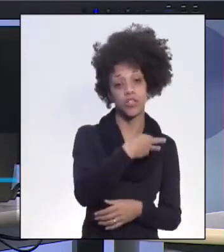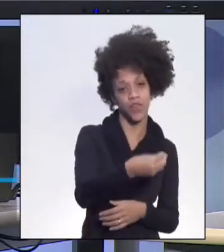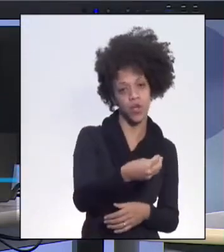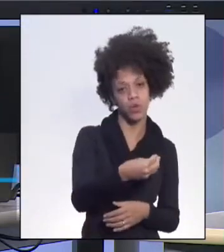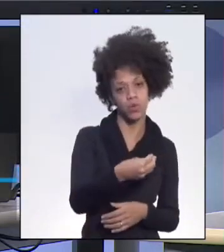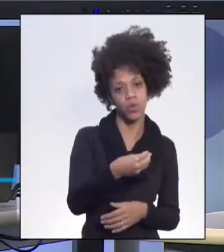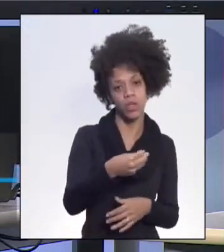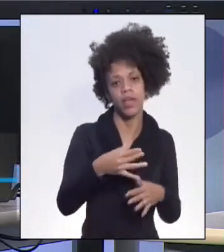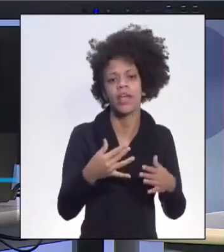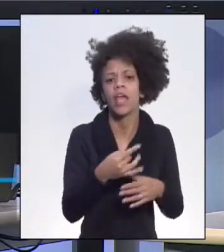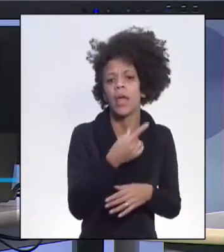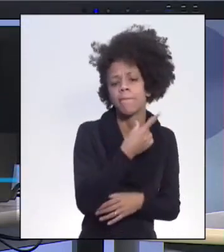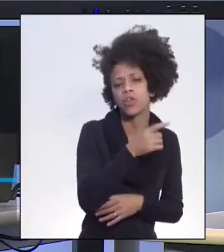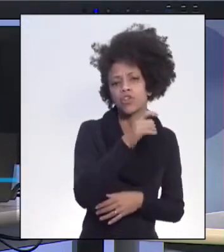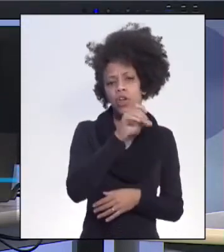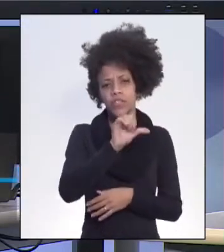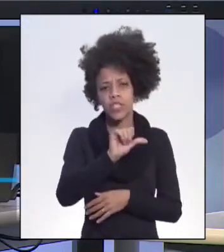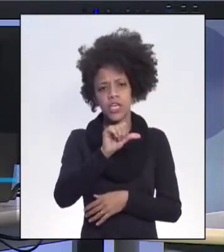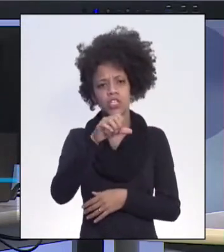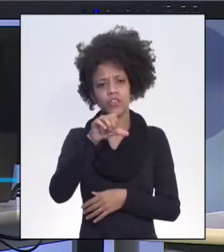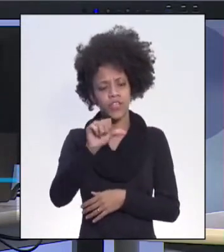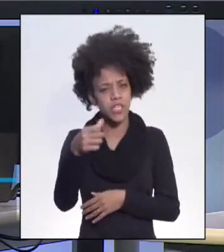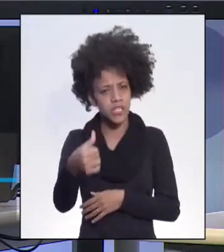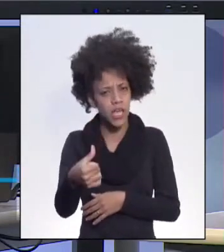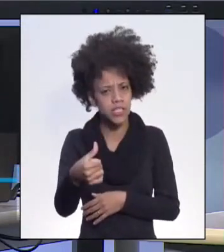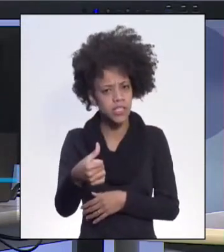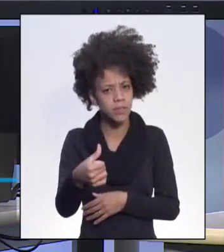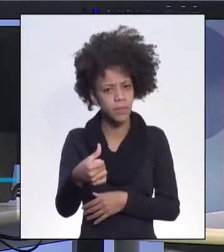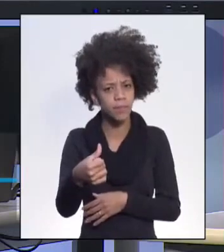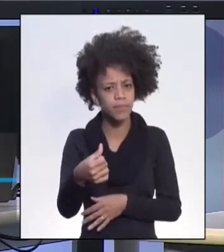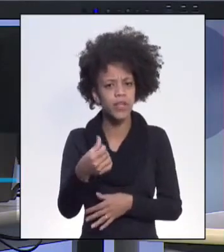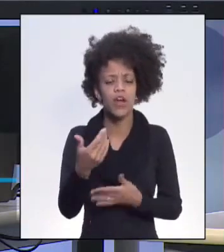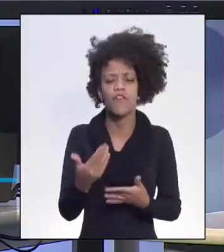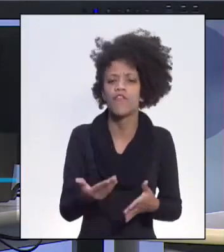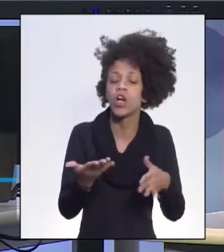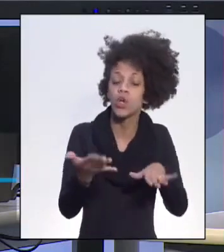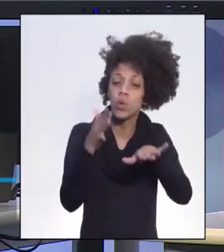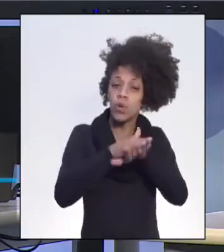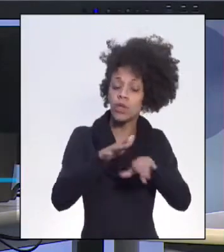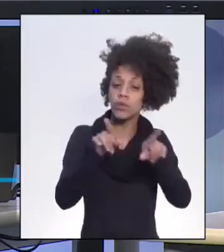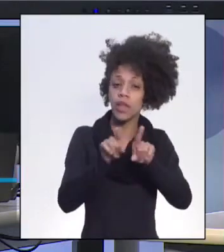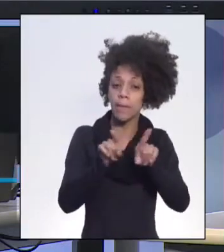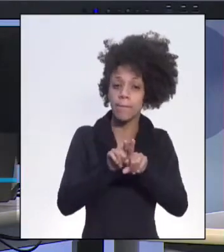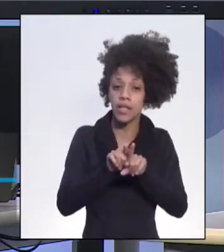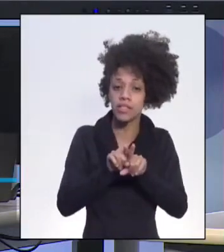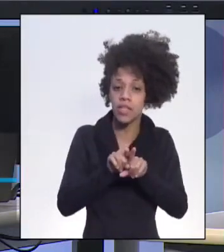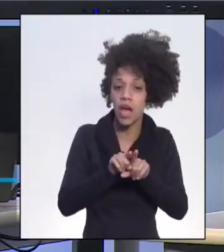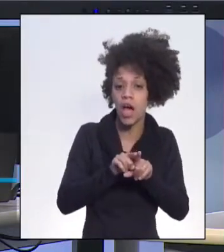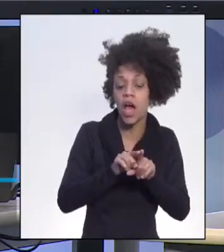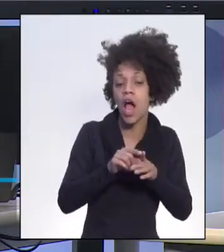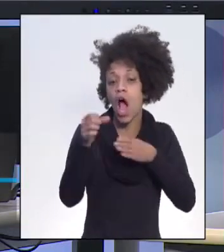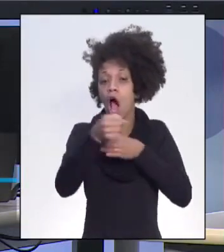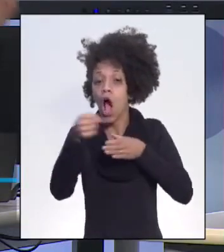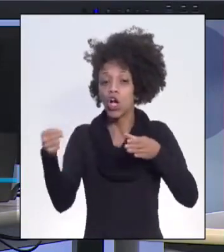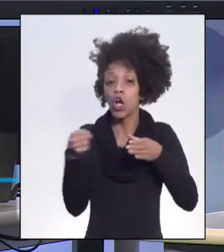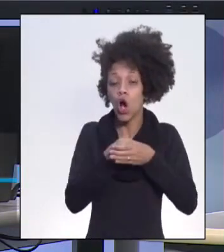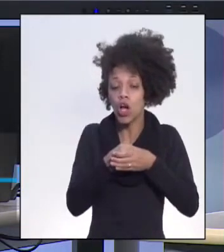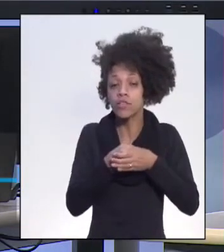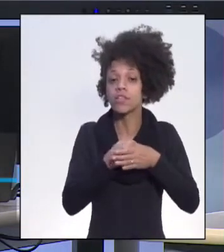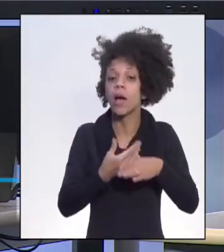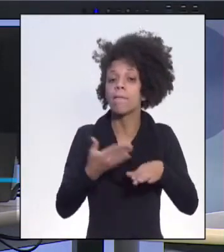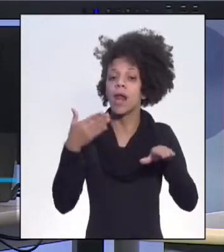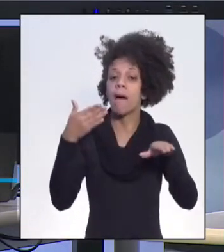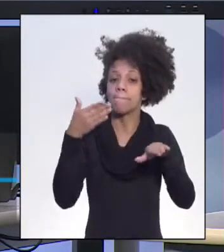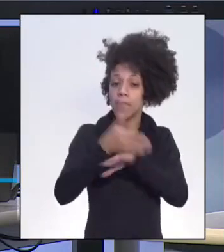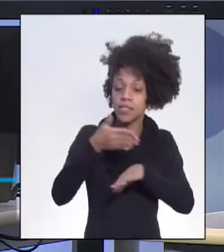Em 96, foi incluído cotas para as mulheres participarem